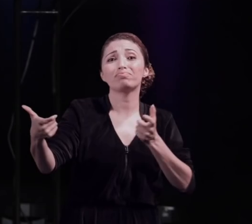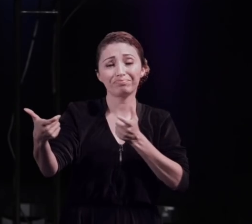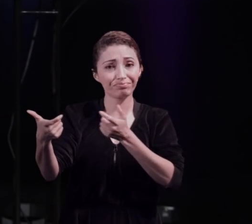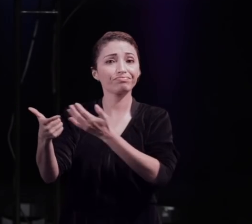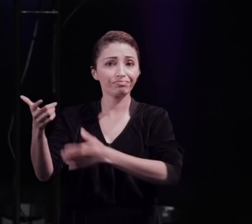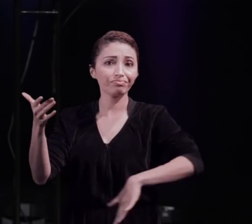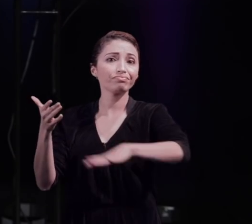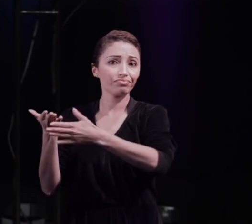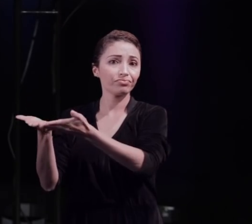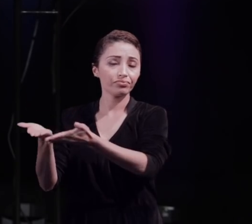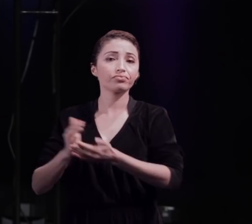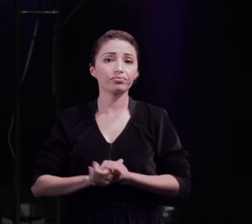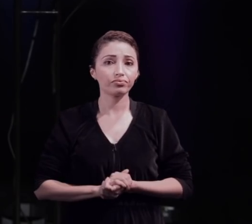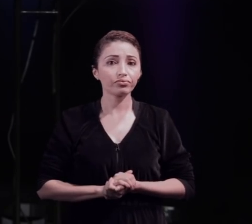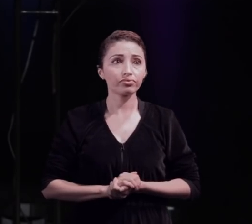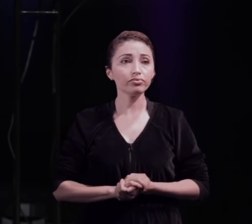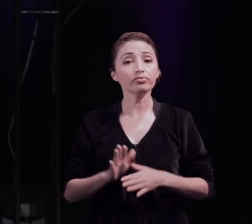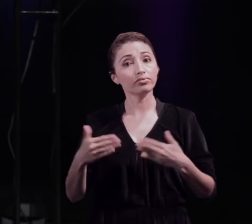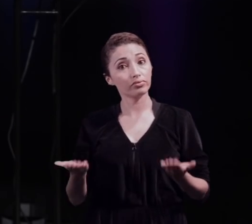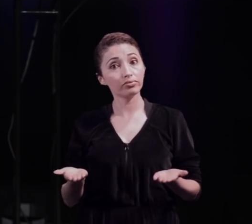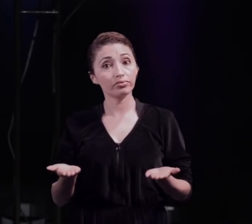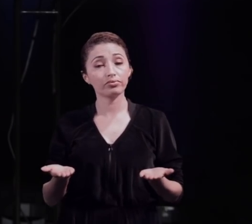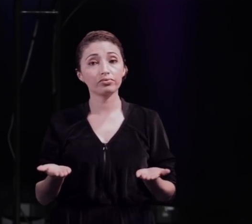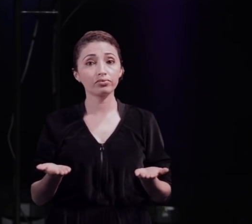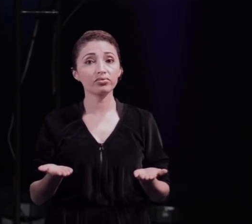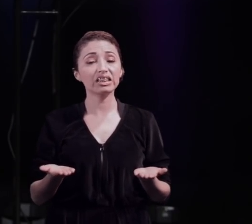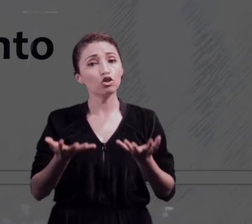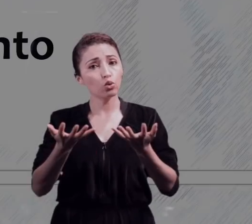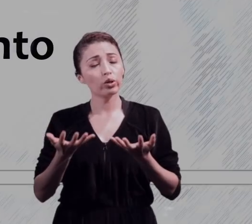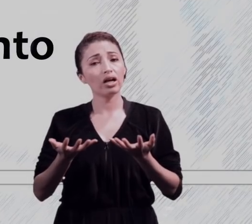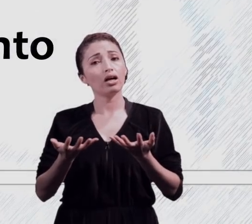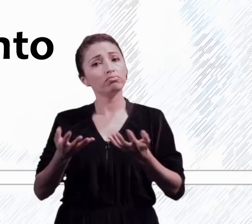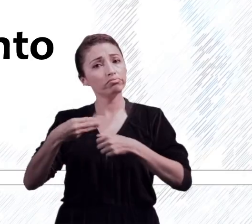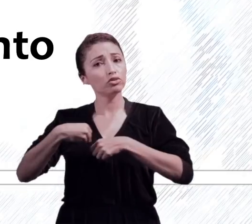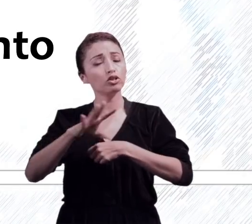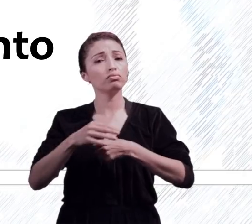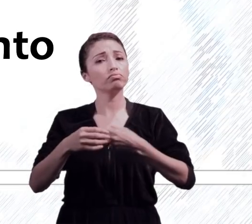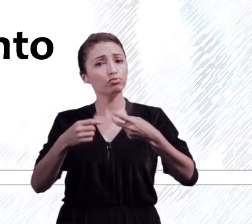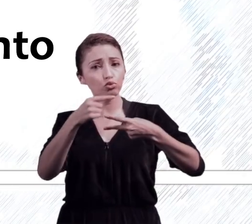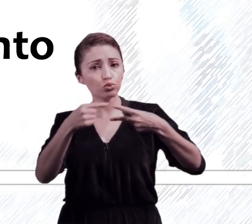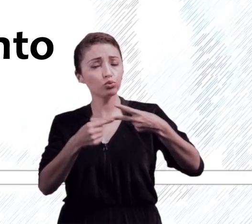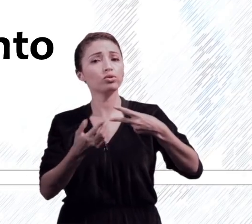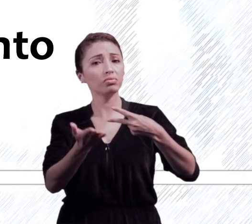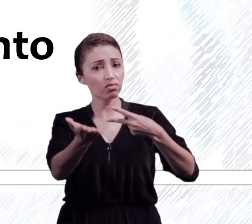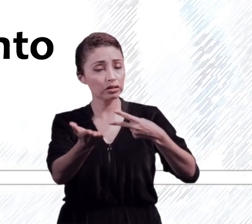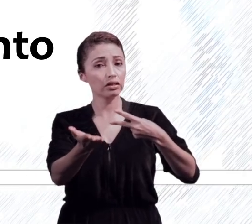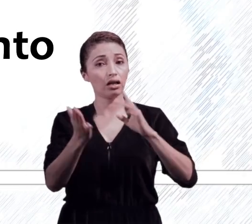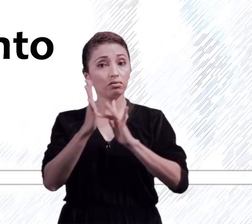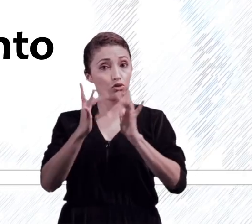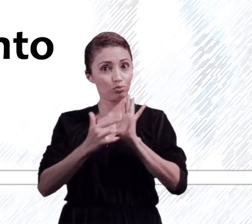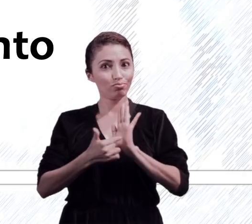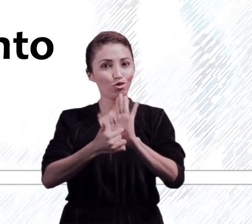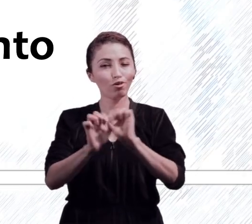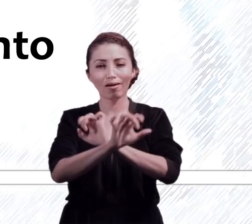hoje. E eu quero dar para vocês duas revelações que Jesus faz